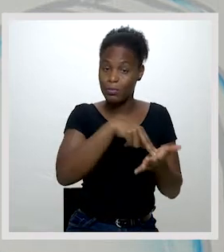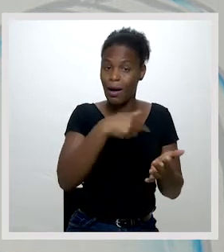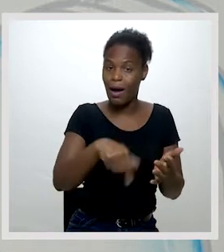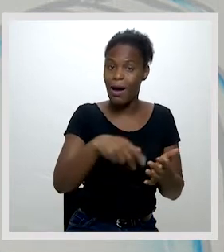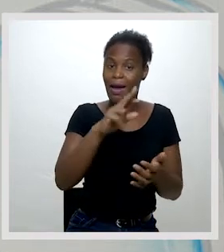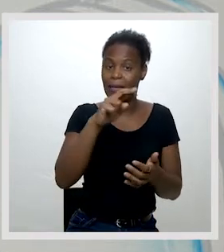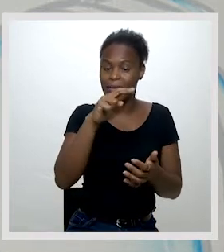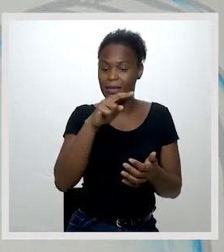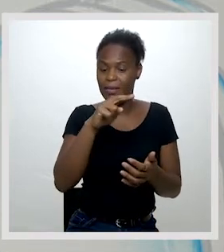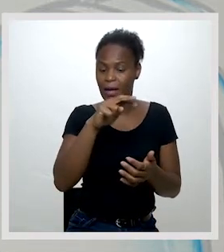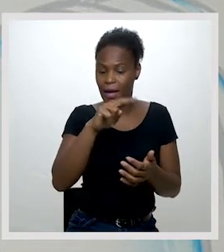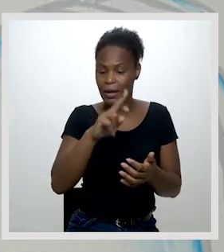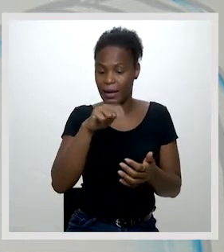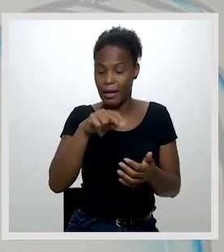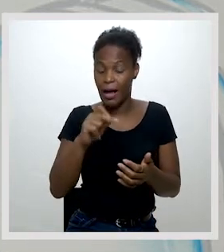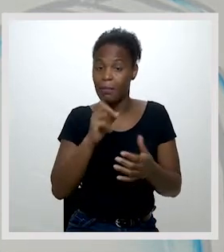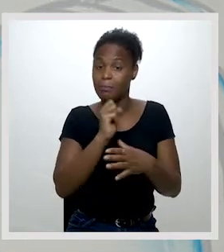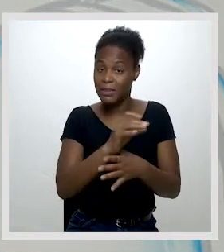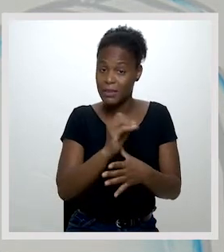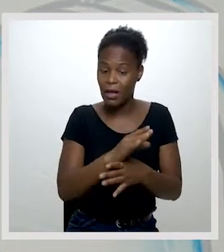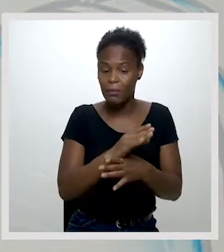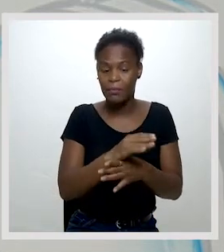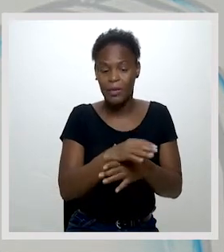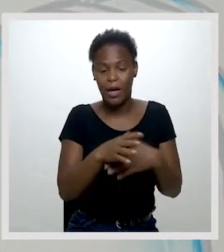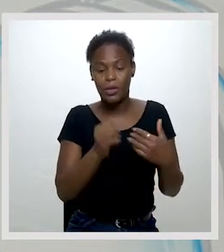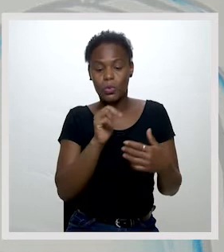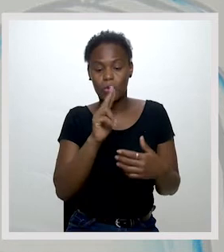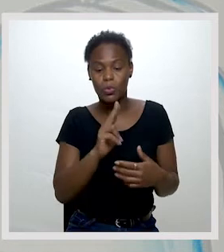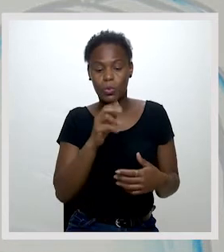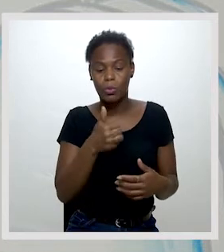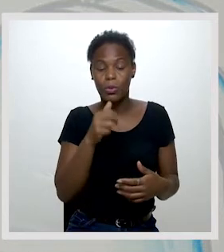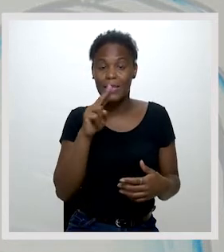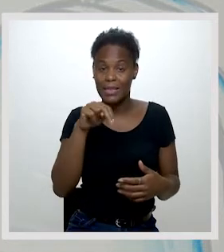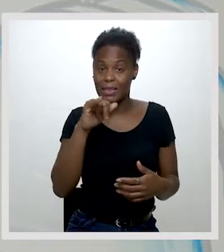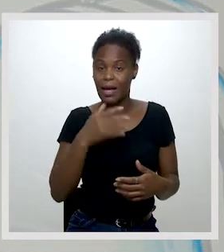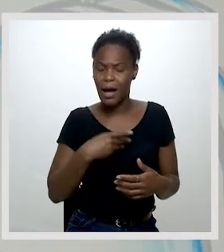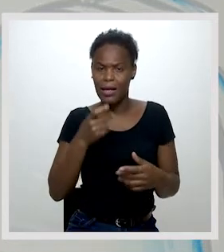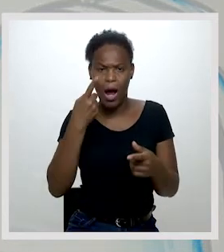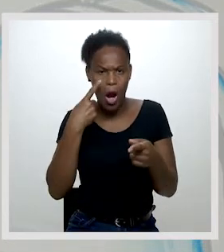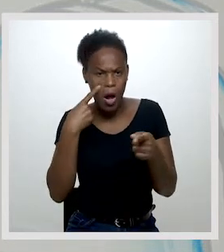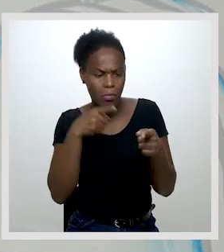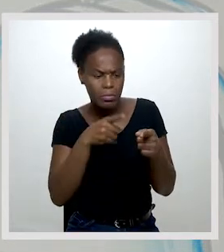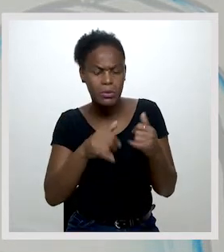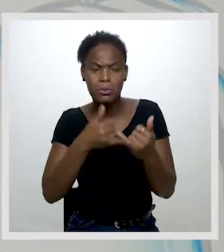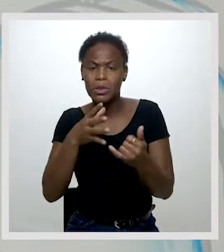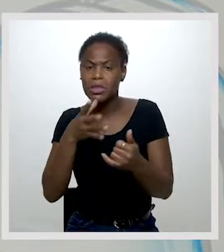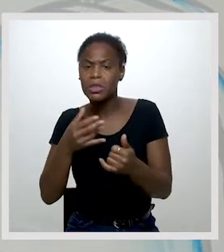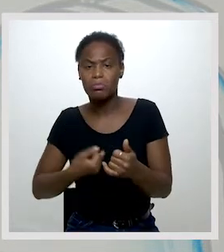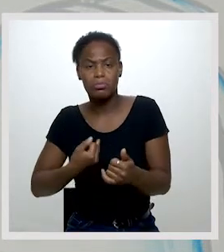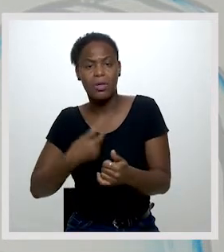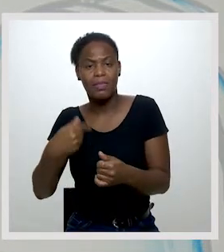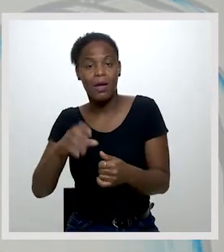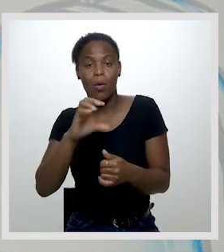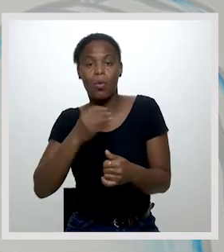a subunidade menor do ribossoma reconhece esse RNA e identifica o codão de iniciação, que